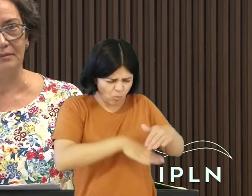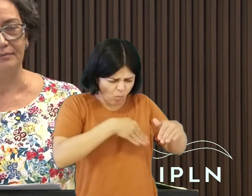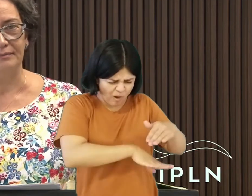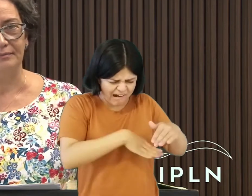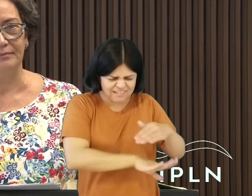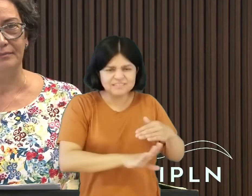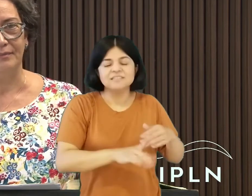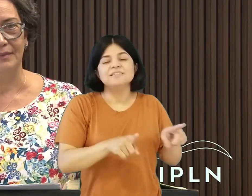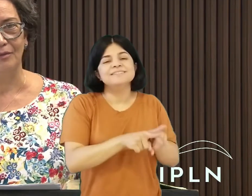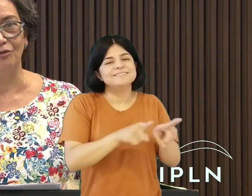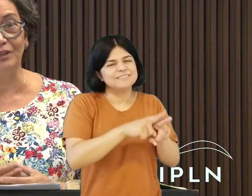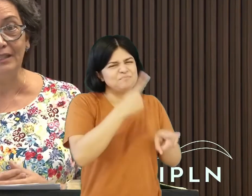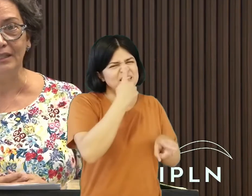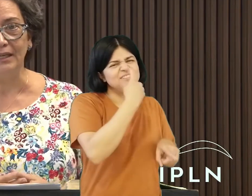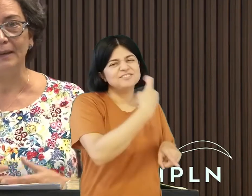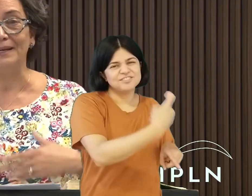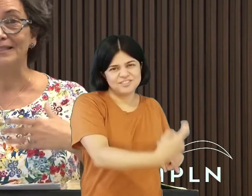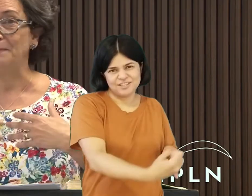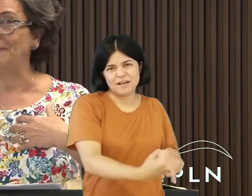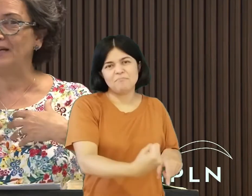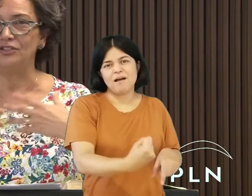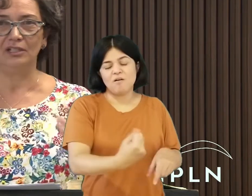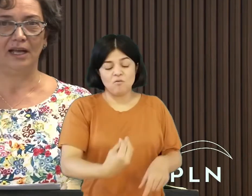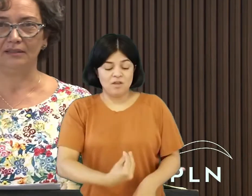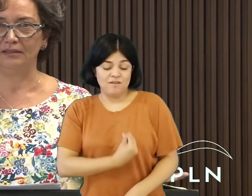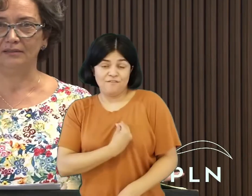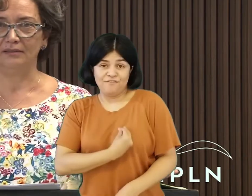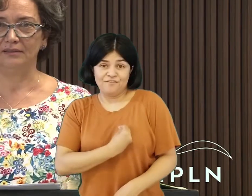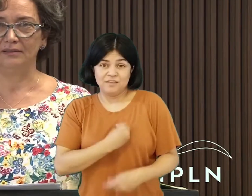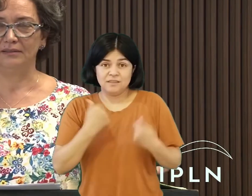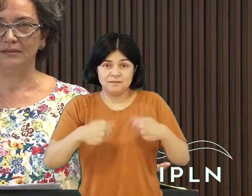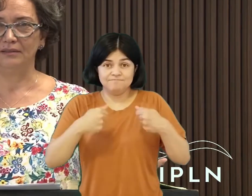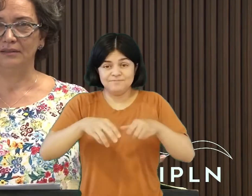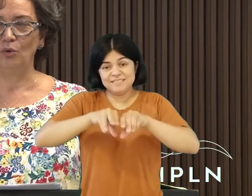apodrece. Vida é para ser partilhada,